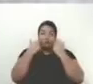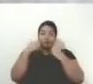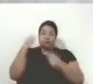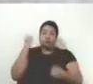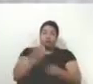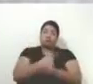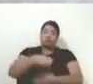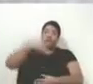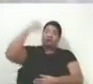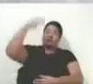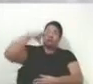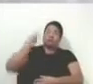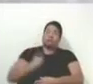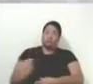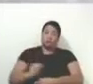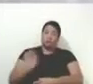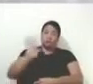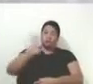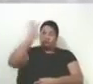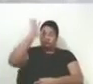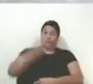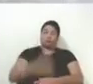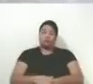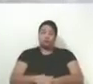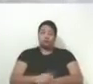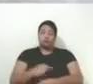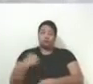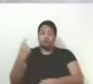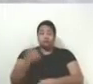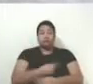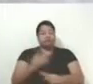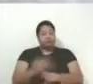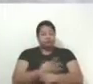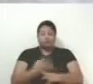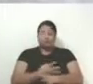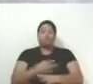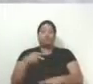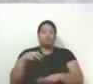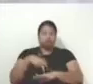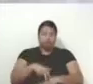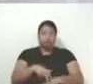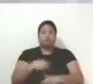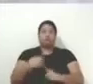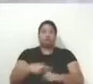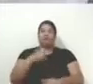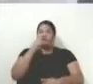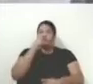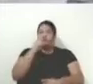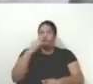a população pagar no preço altíssimo. E a gente resiste, sim, porque água é um bem essencial para a vida. Boa noite a todos. aí aí Obrigado.